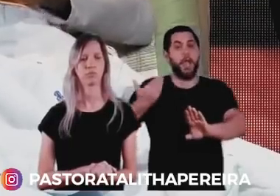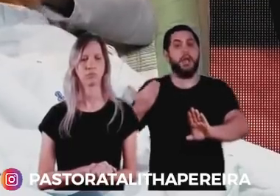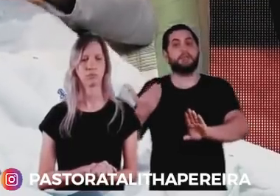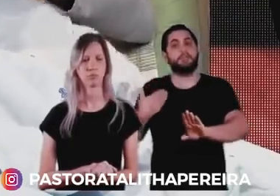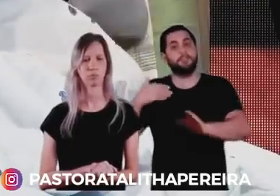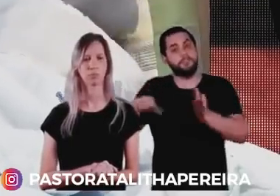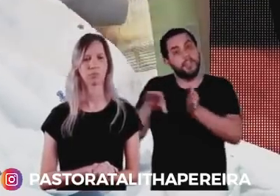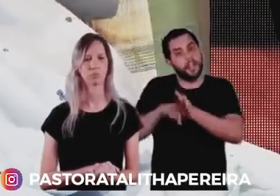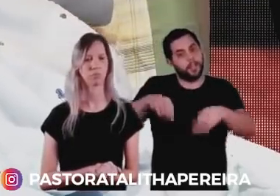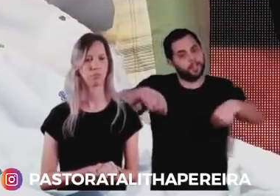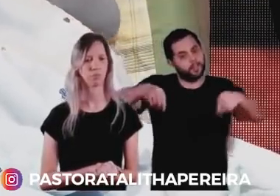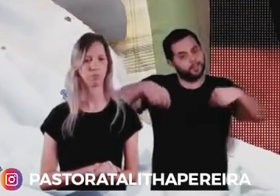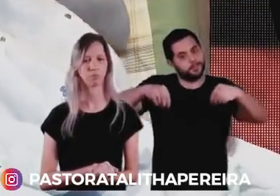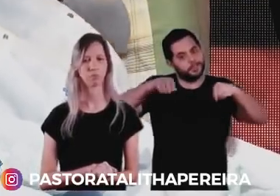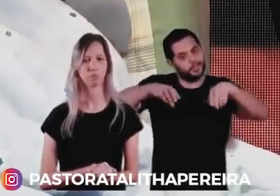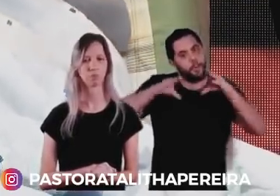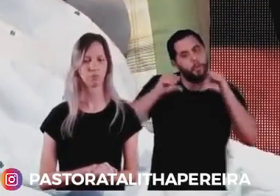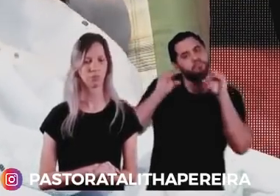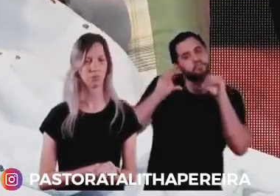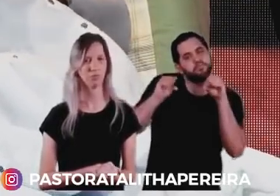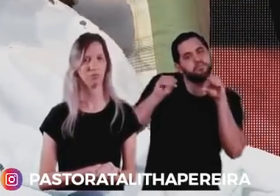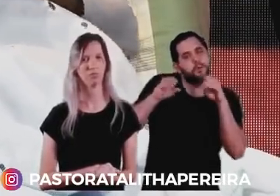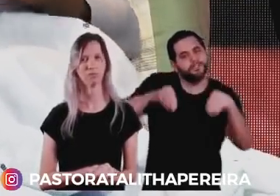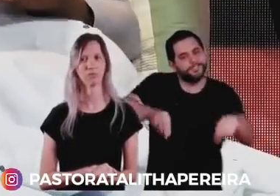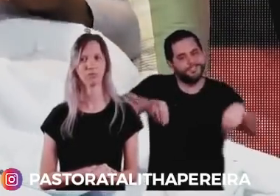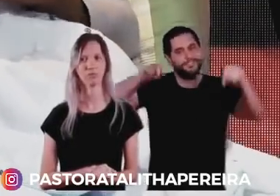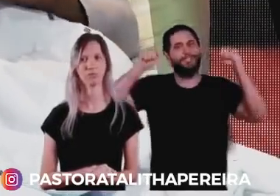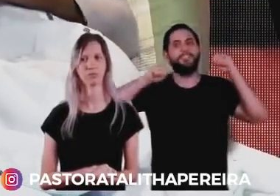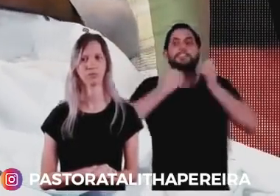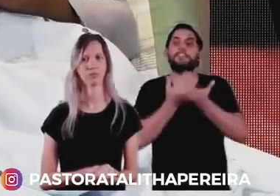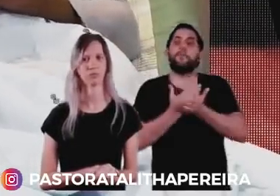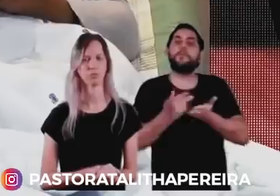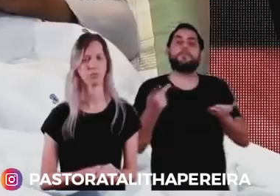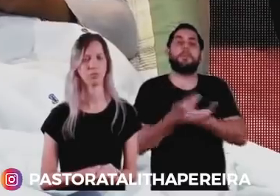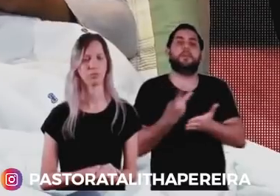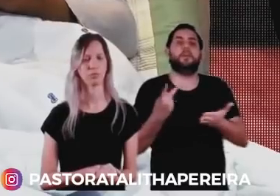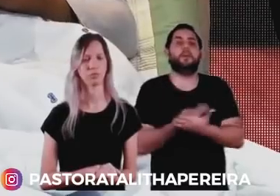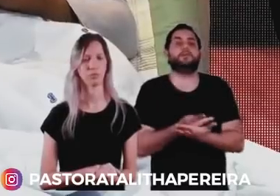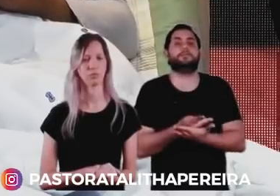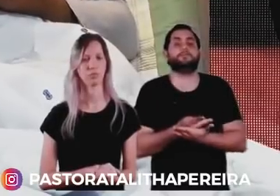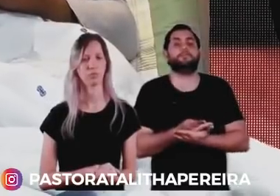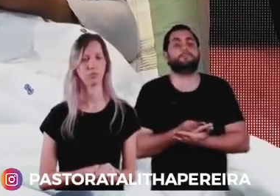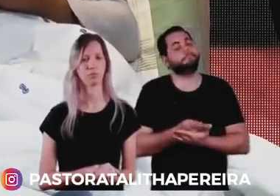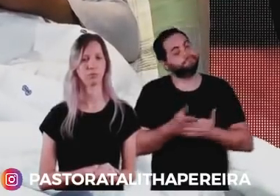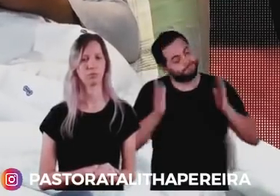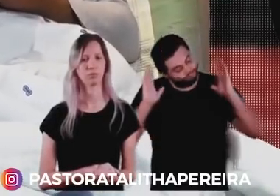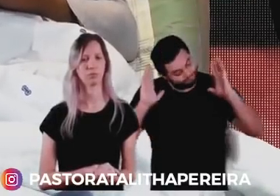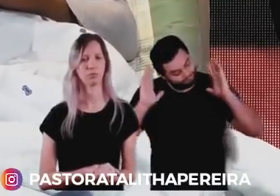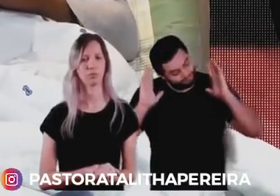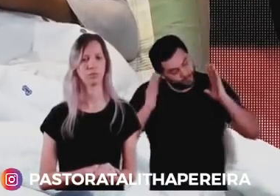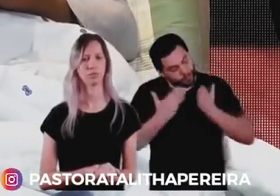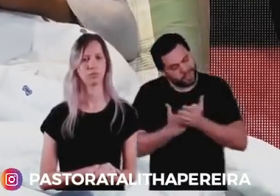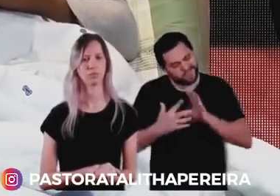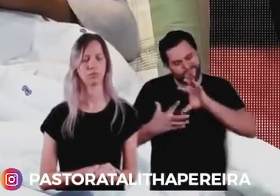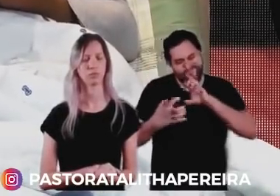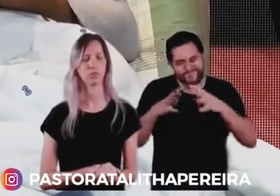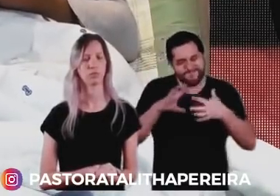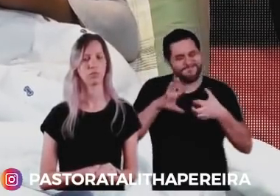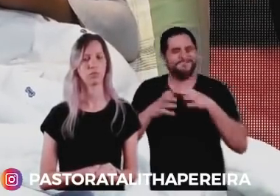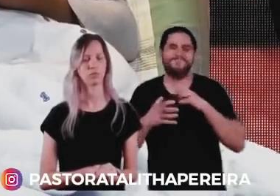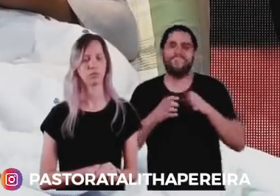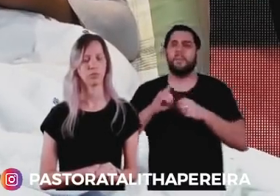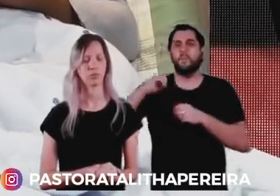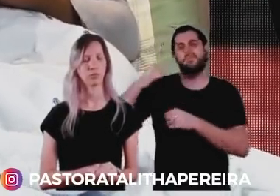debaixo dessa coisa fofinha aqui, se ela começa errada, entrando com a discussão, entrando com coisas